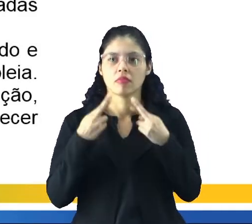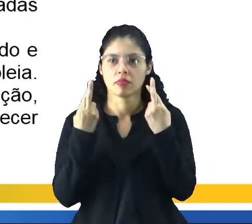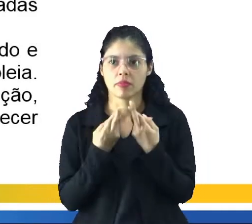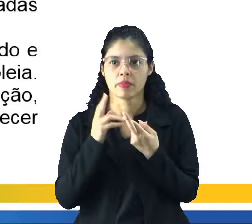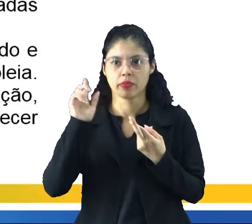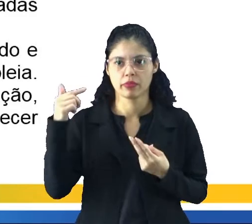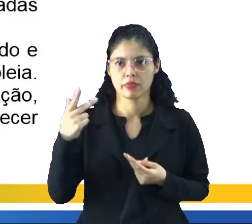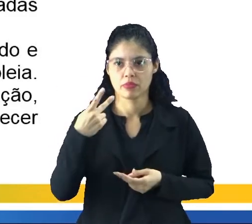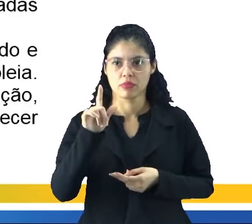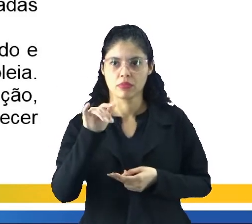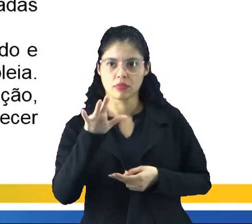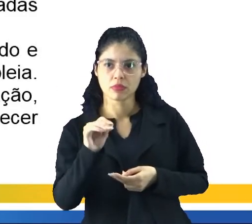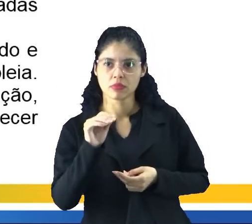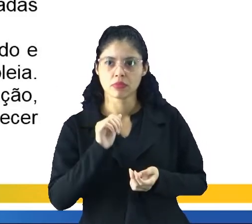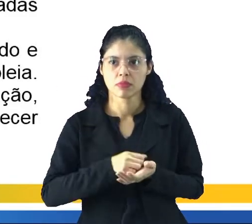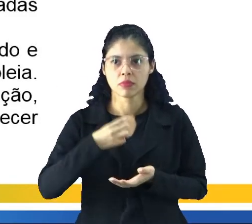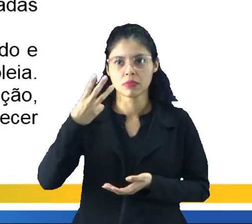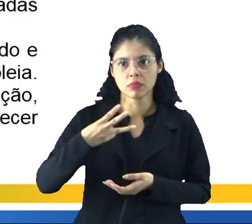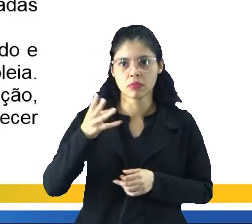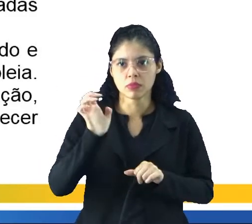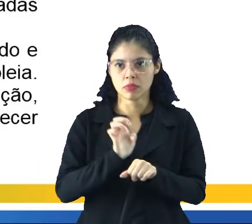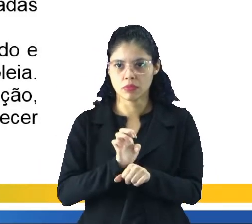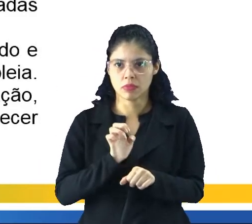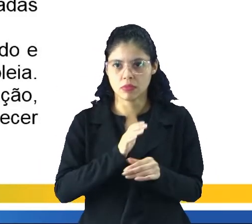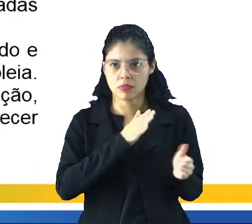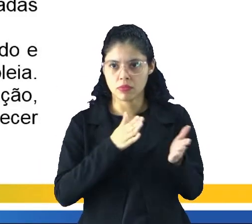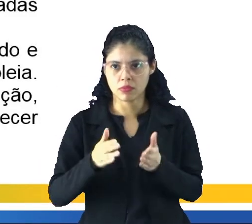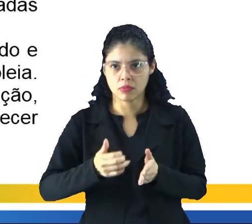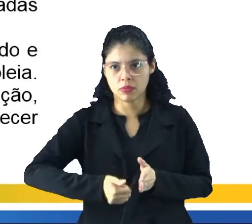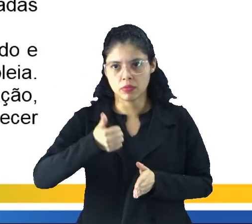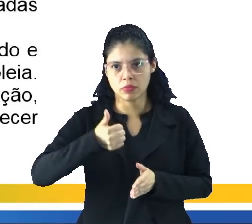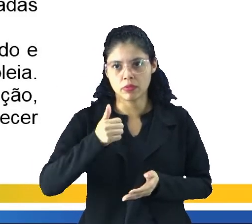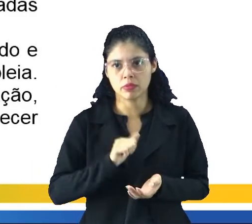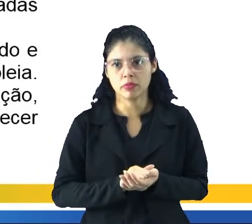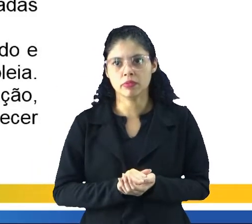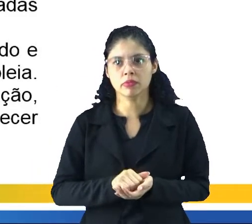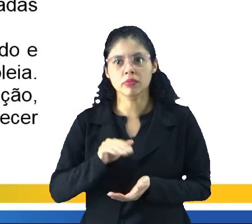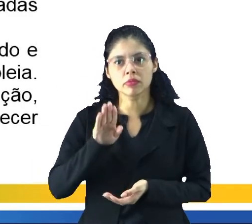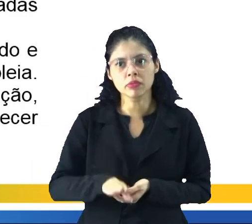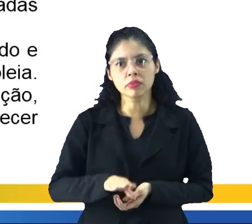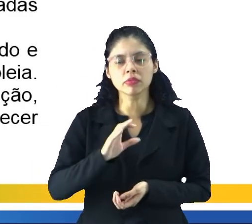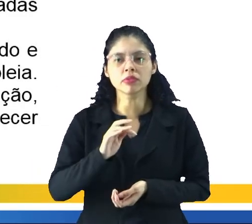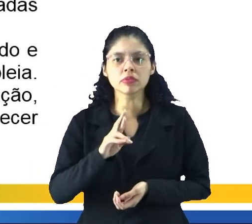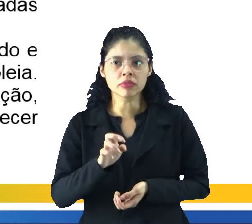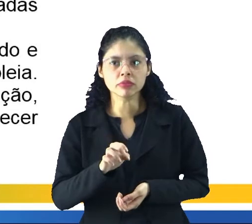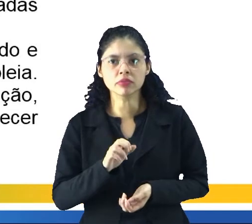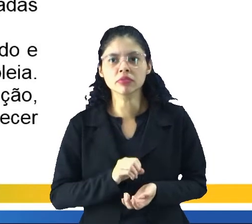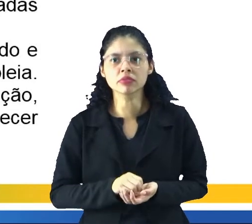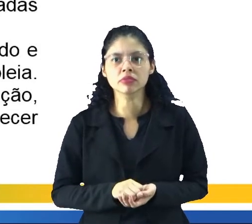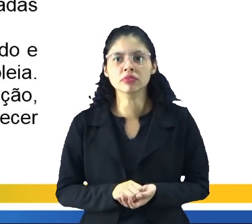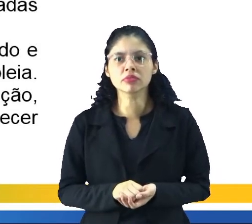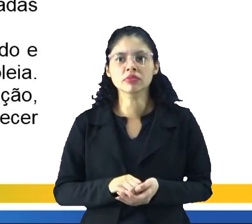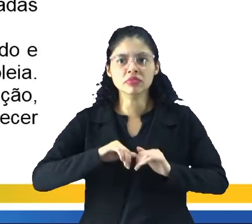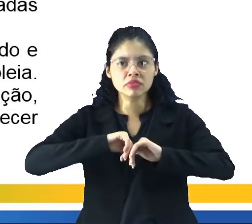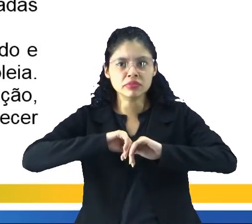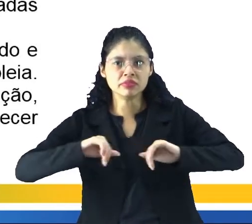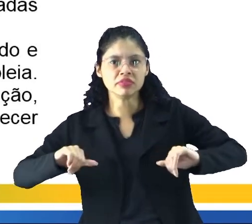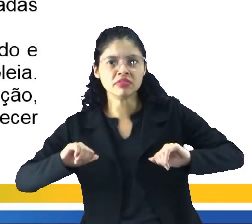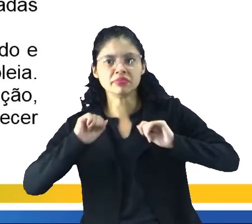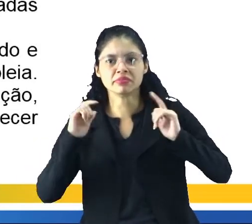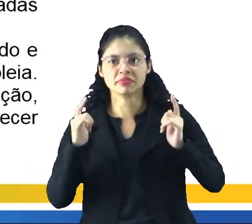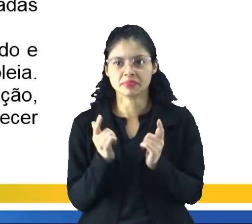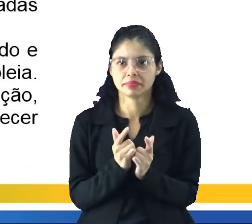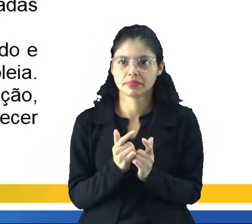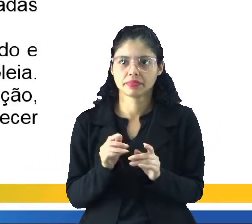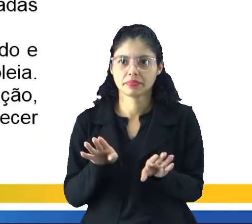no Palácio de Versalhes, o terceiro estado e parte do primeiro estado, que era composto aí pelo baixo clero, se separaram